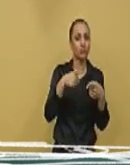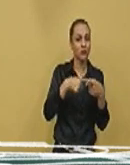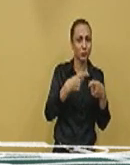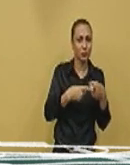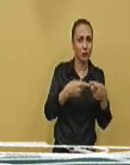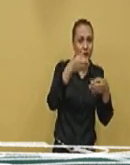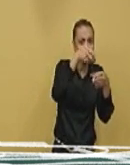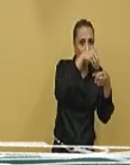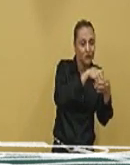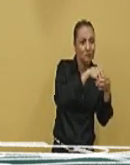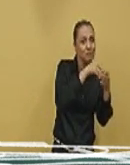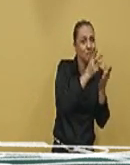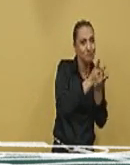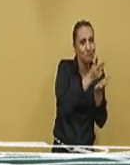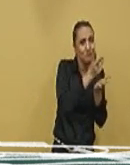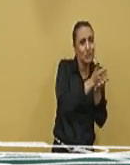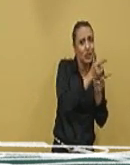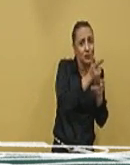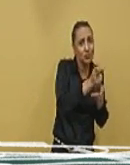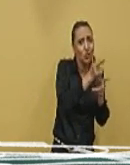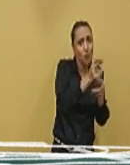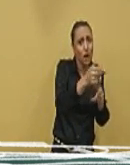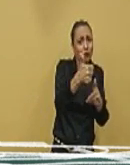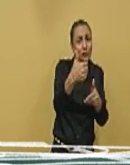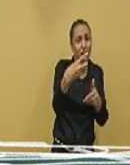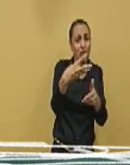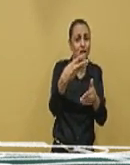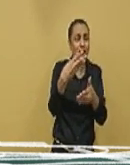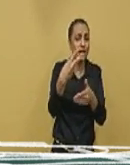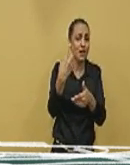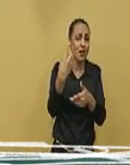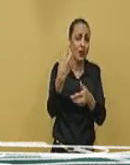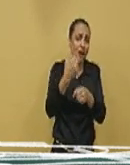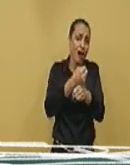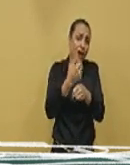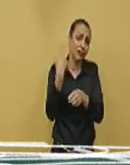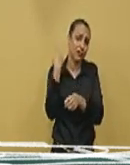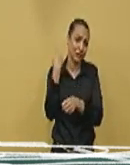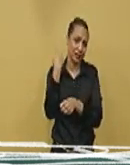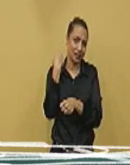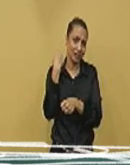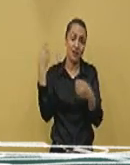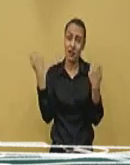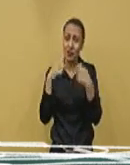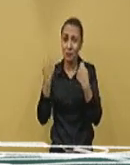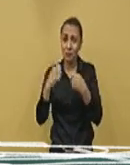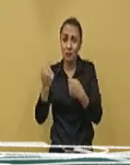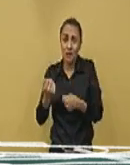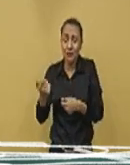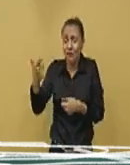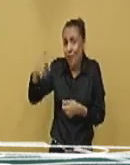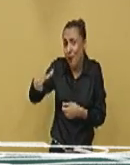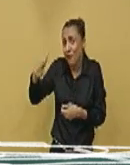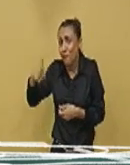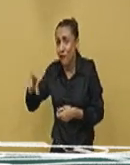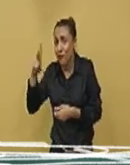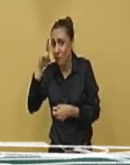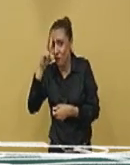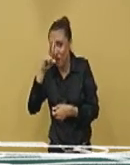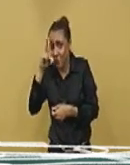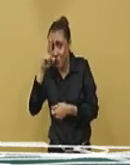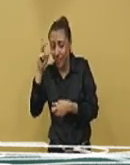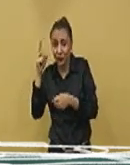internas permanecem a mesma de 13 anos. É necessário nós revermos as nossas normativas, nossos